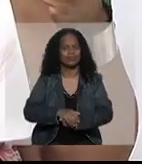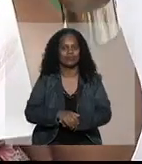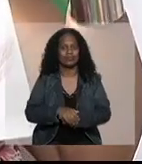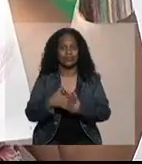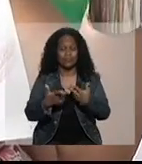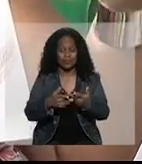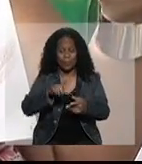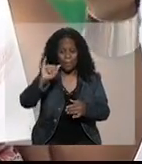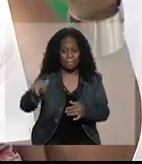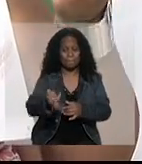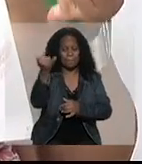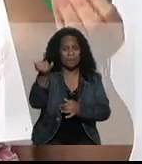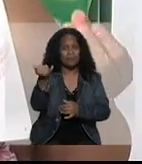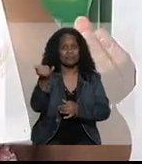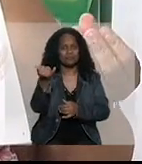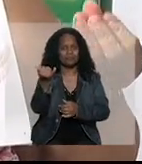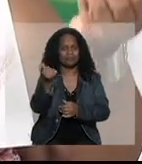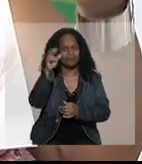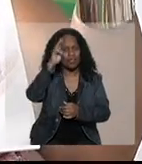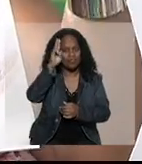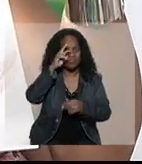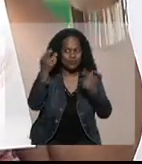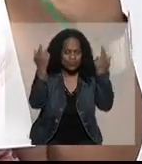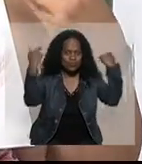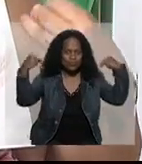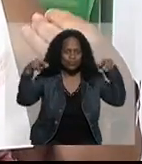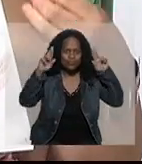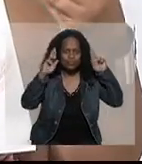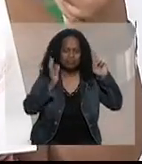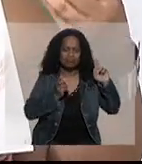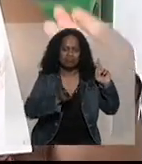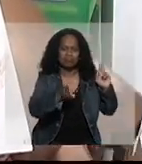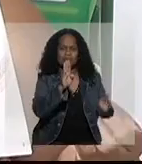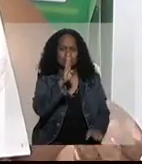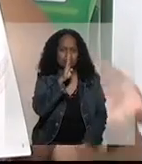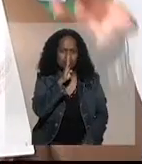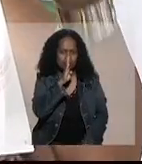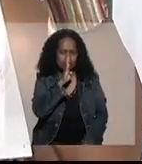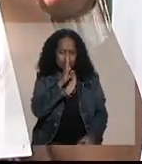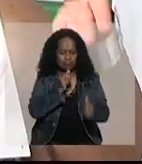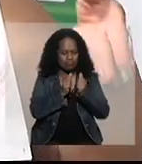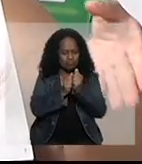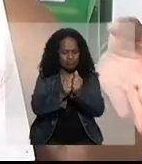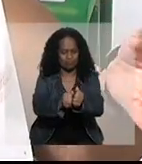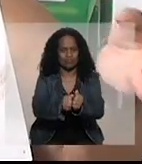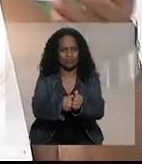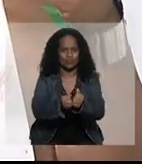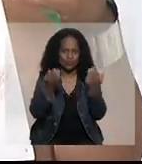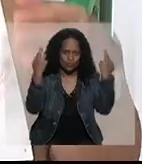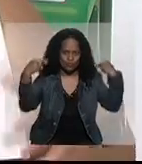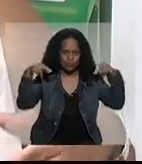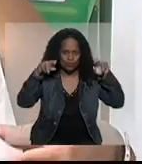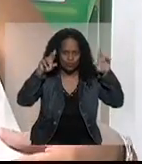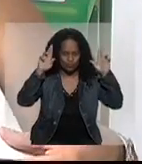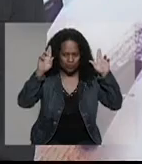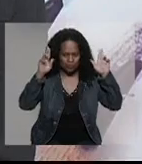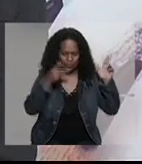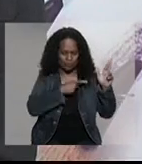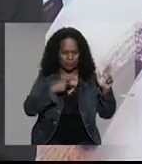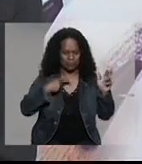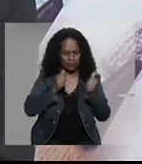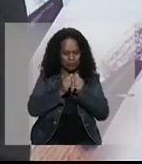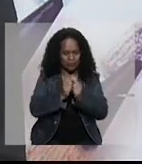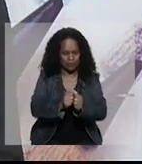acho assim, pegar essa ideia da ovelha, né? A ovelha que não fala nada, que acompanha as outras. As outras, quando